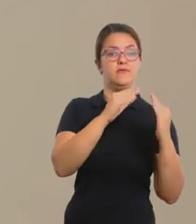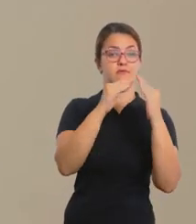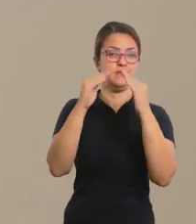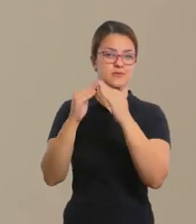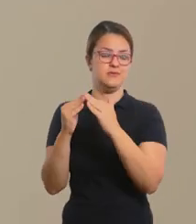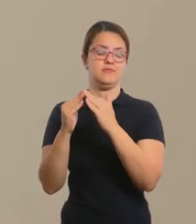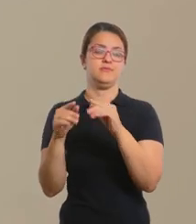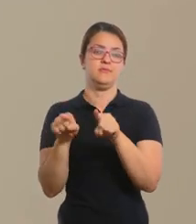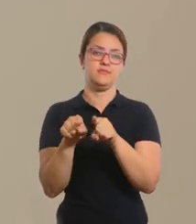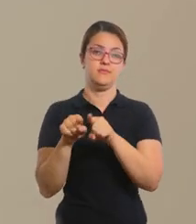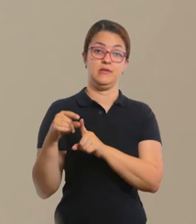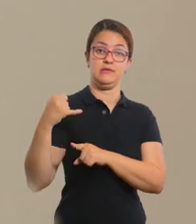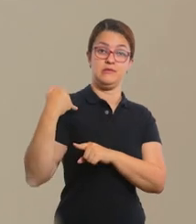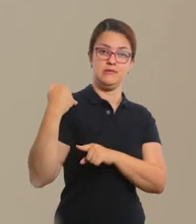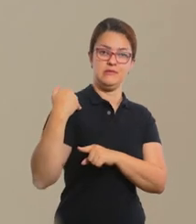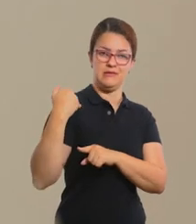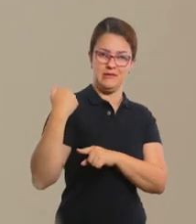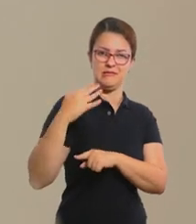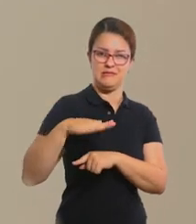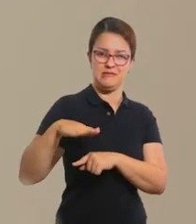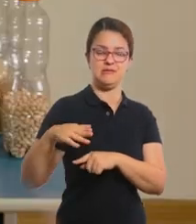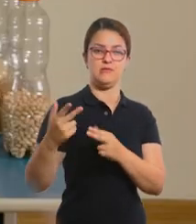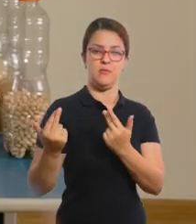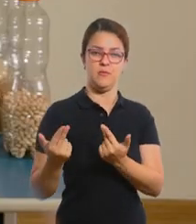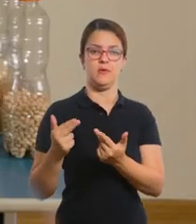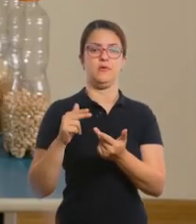que tenham crianças nessa faixa de idade em casa.